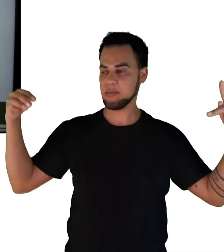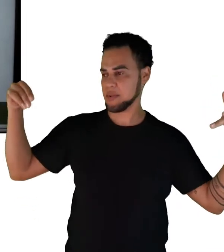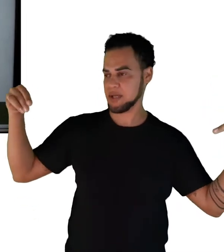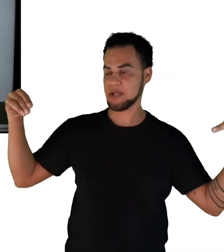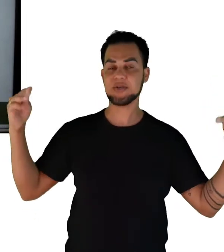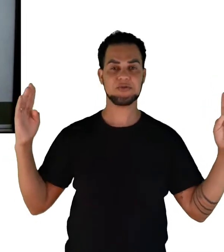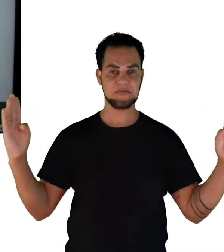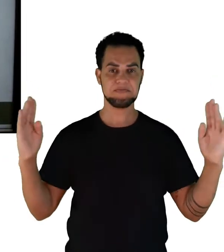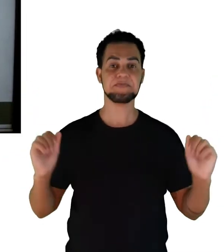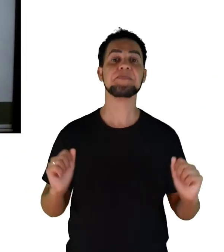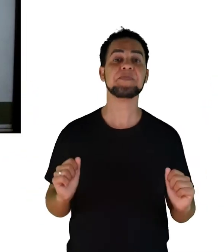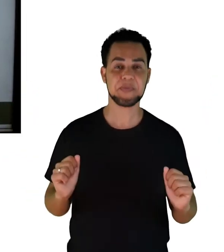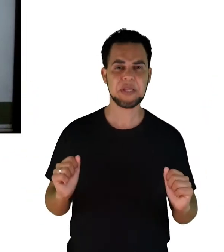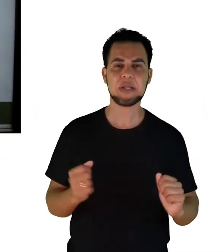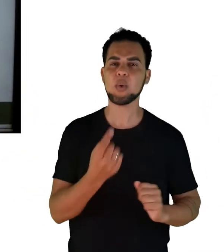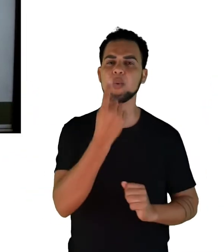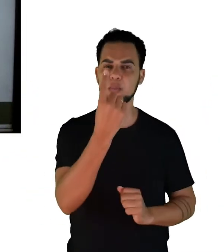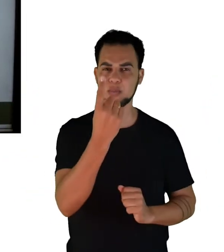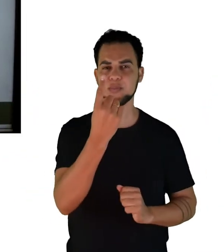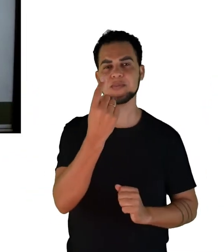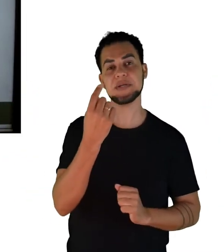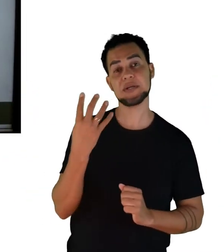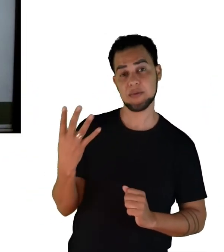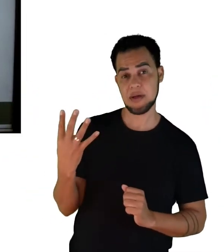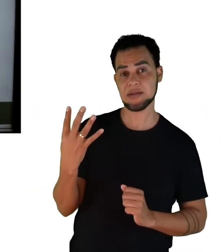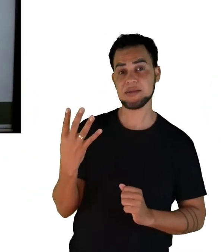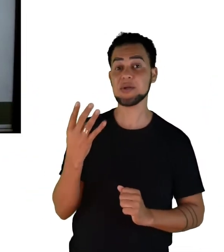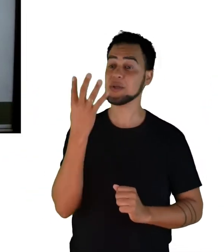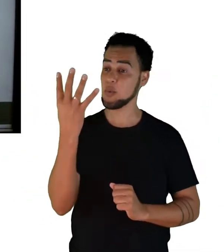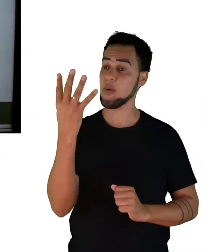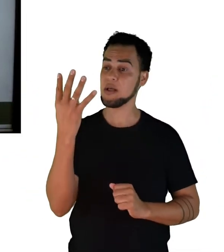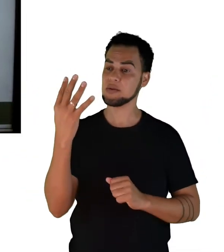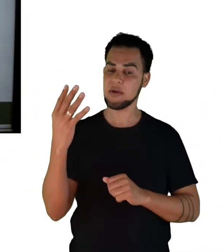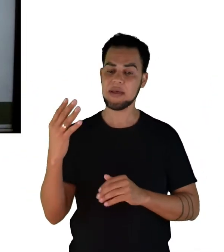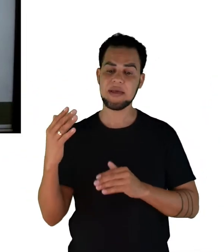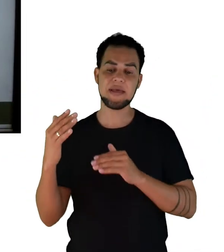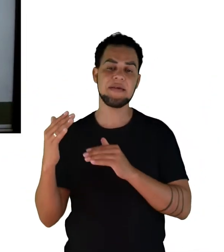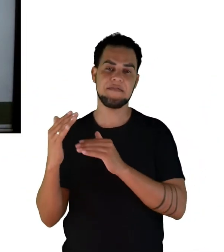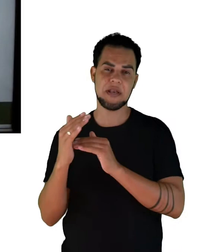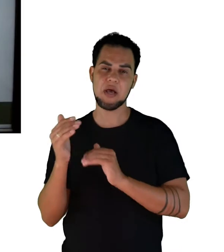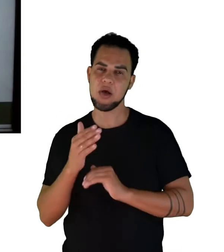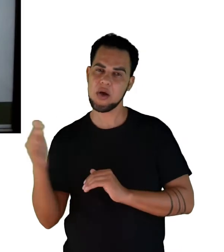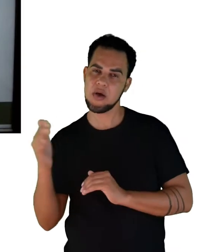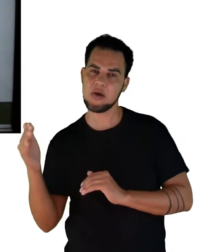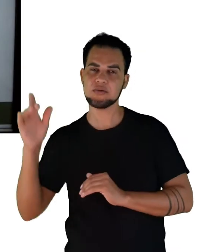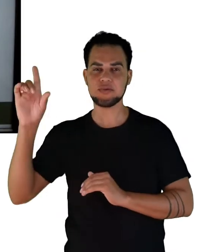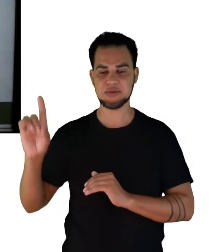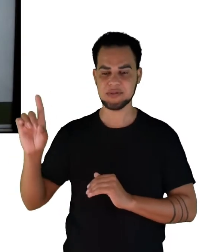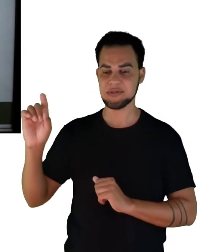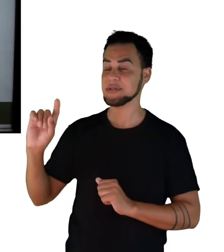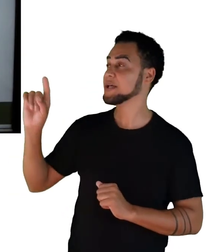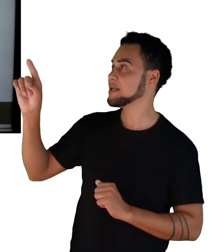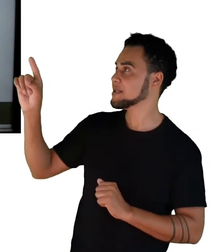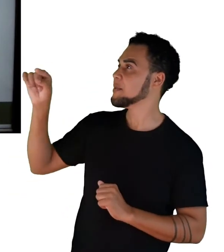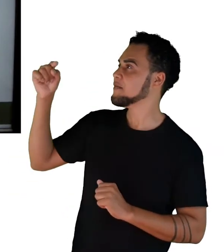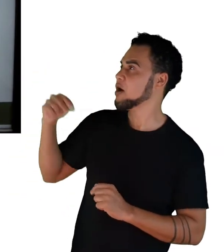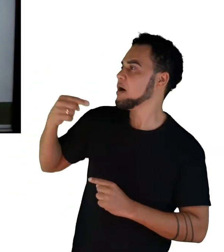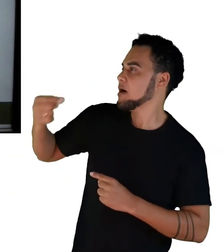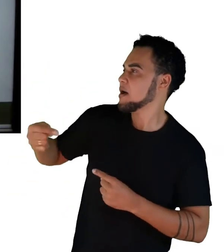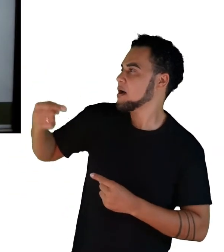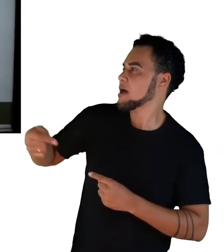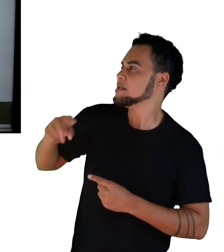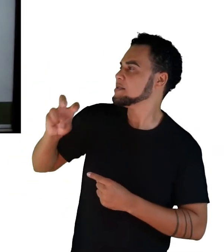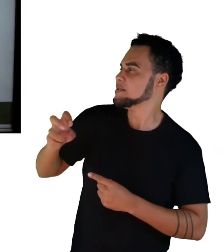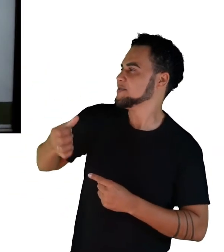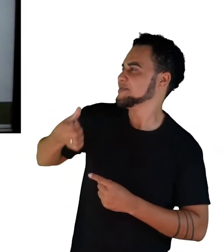dois. Então, 1 e 4, o 4 vai ser a posição mais à direita. Depois eu tenho que avançar para 5, 6,